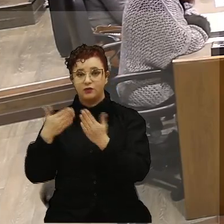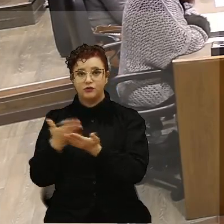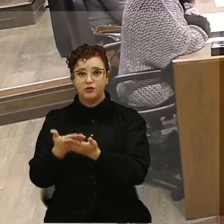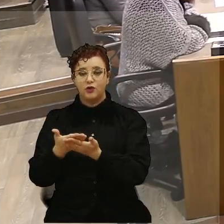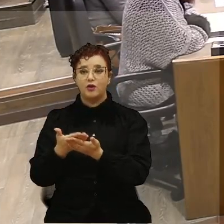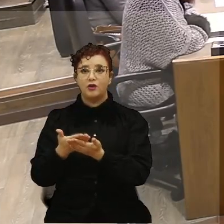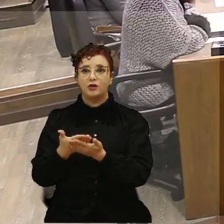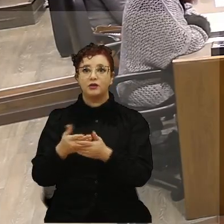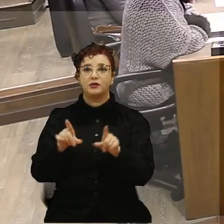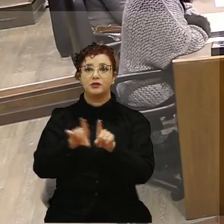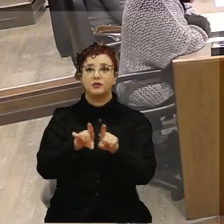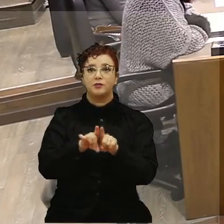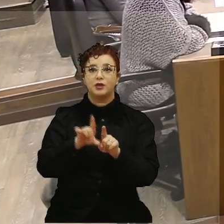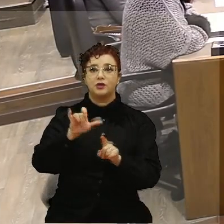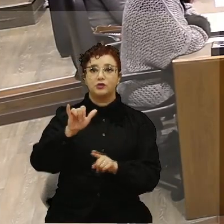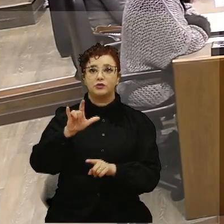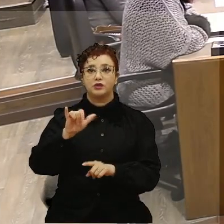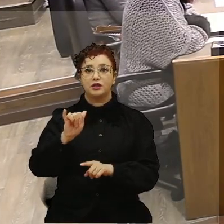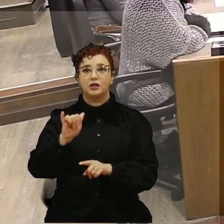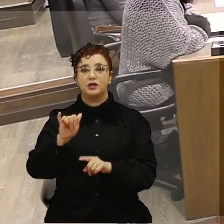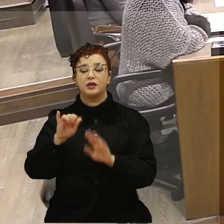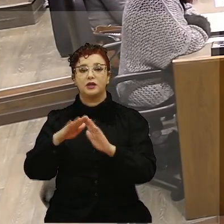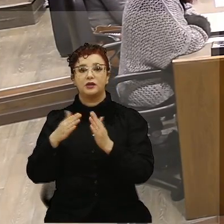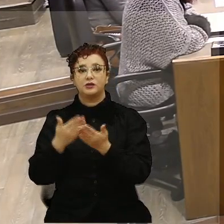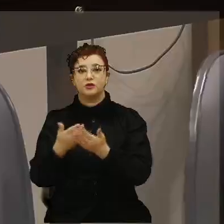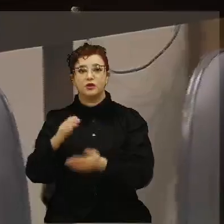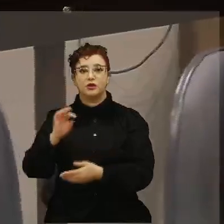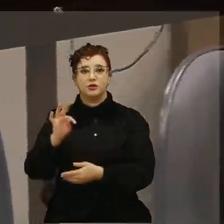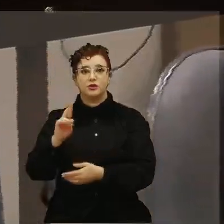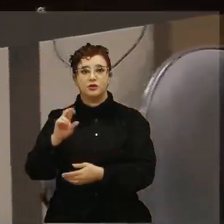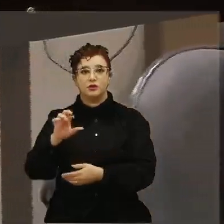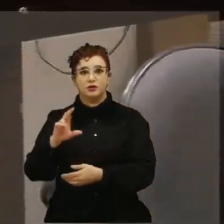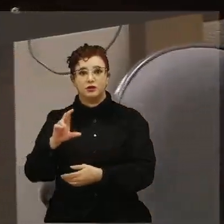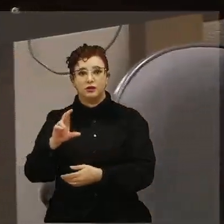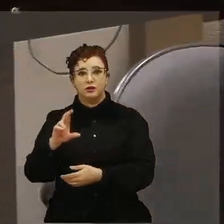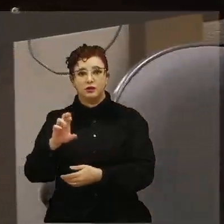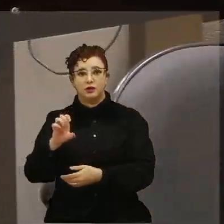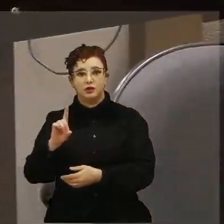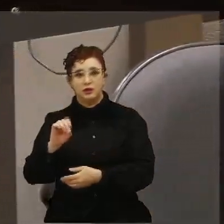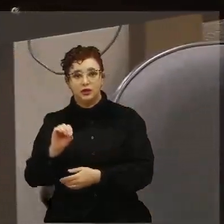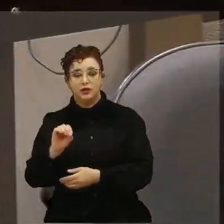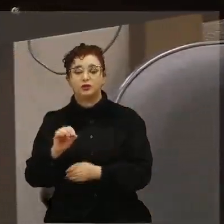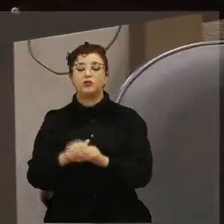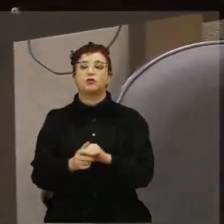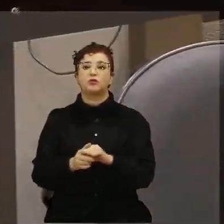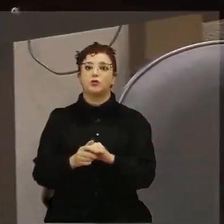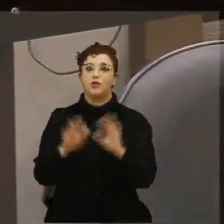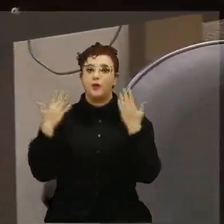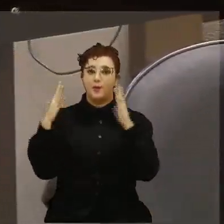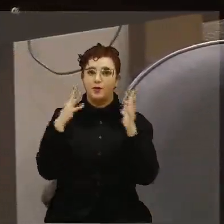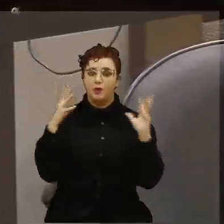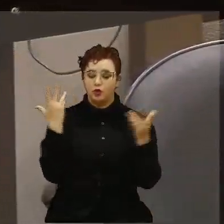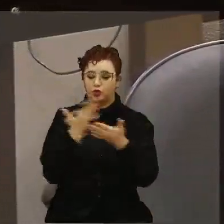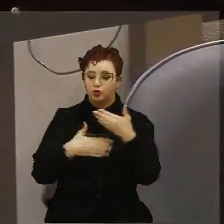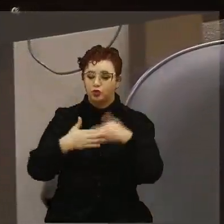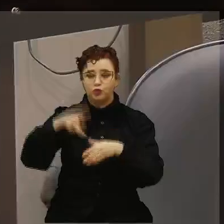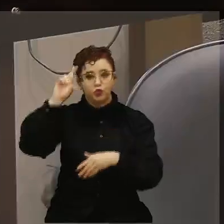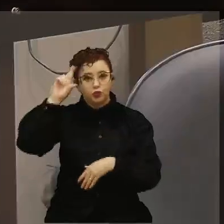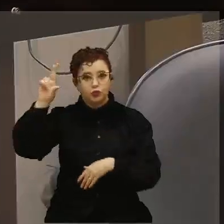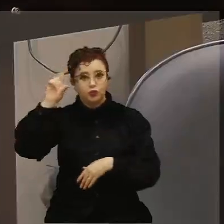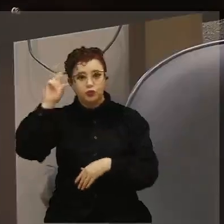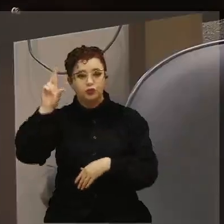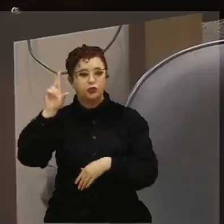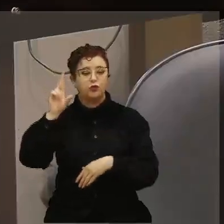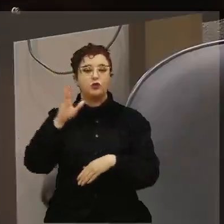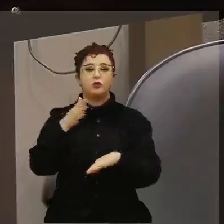Temos aqui a Lucélia, que é minha colega lá no Tancredo de Almeida Neves. Quero parabenizar todos os diretores que eu